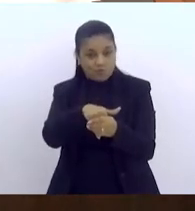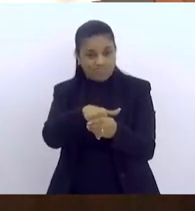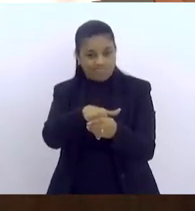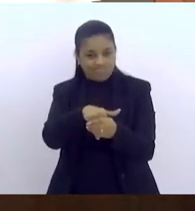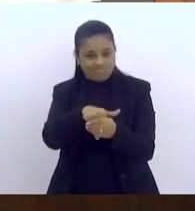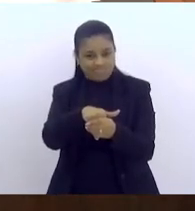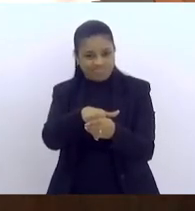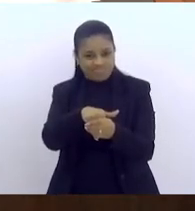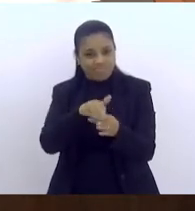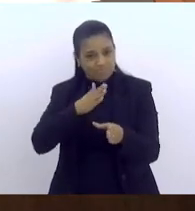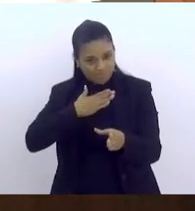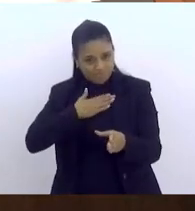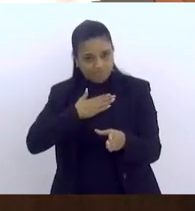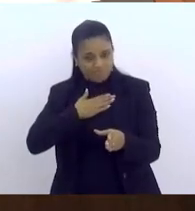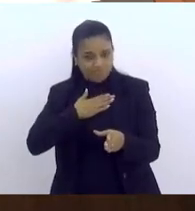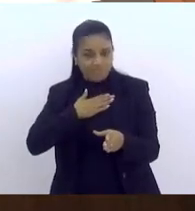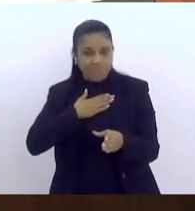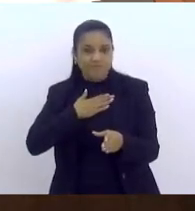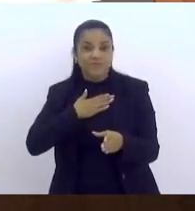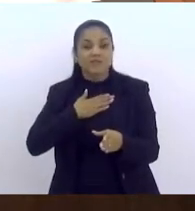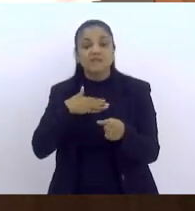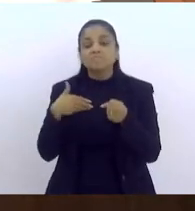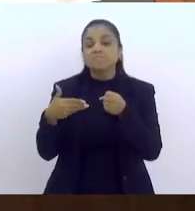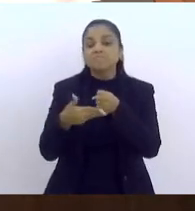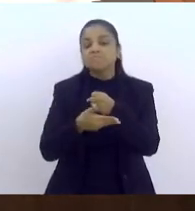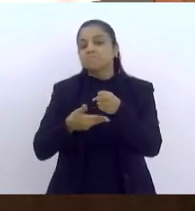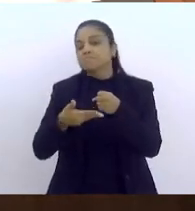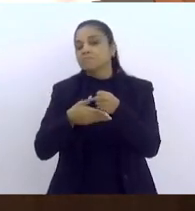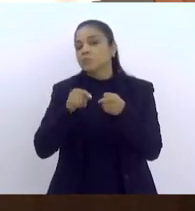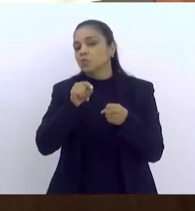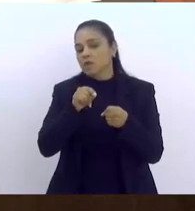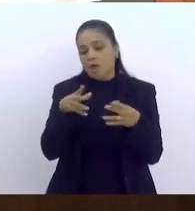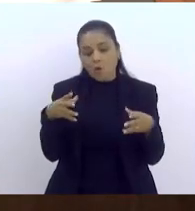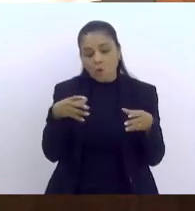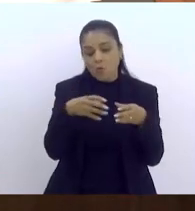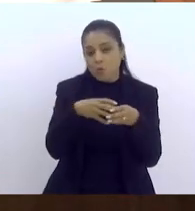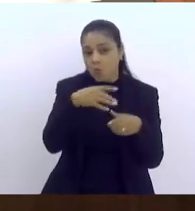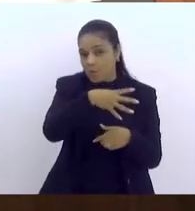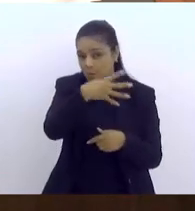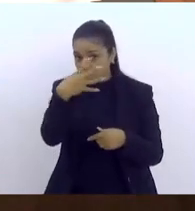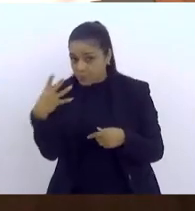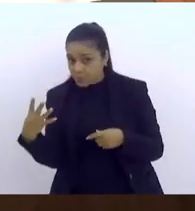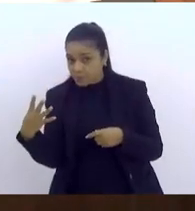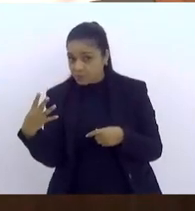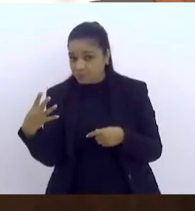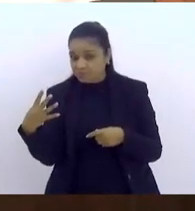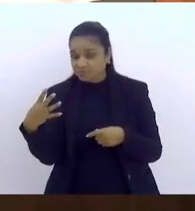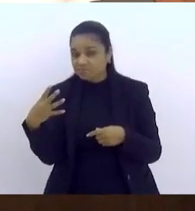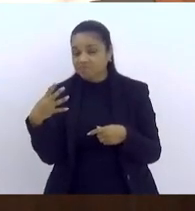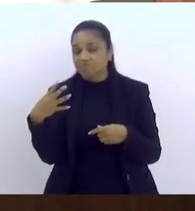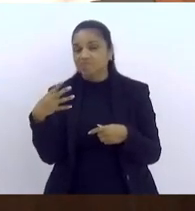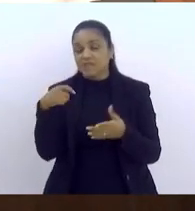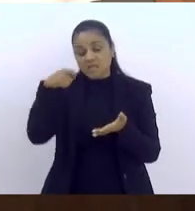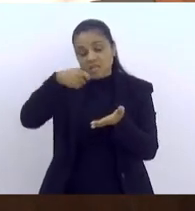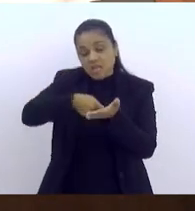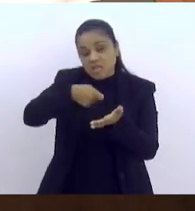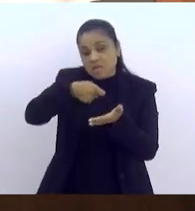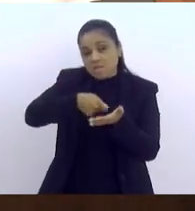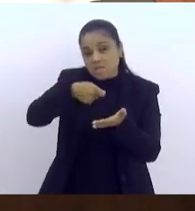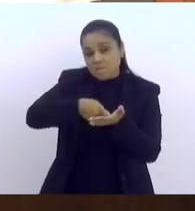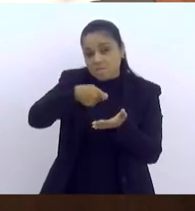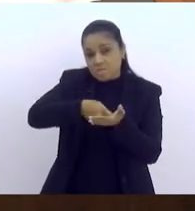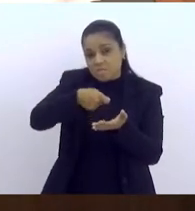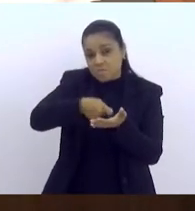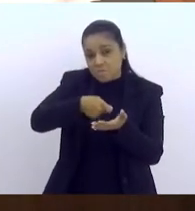está embasado no fato de que esse grupo, ao que tentam colocar e impor a tentativa de imposição das